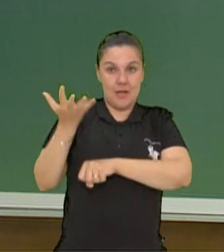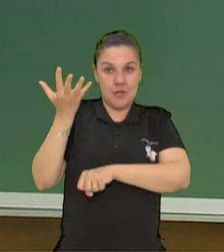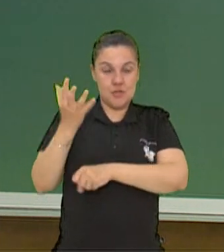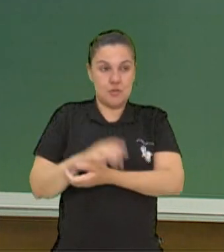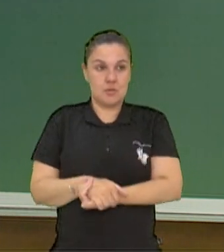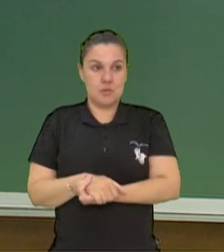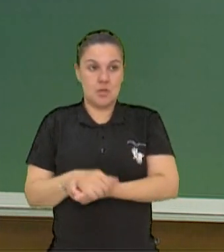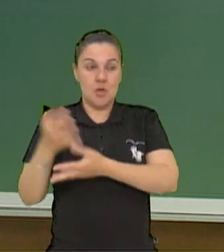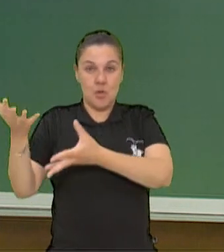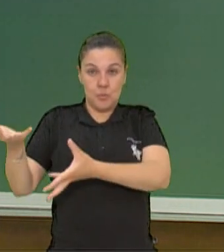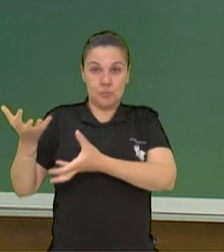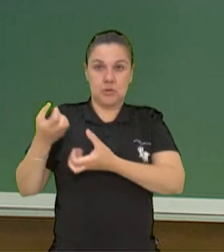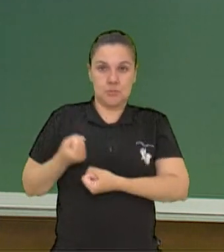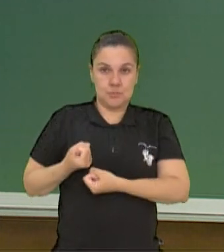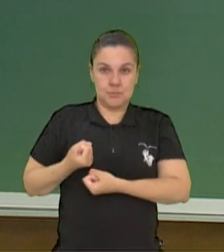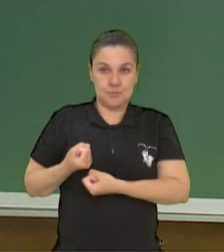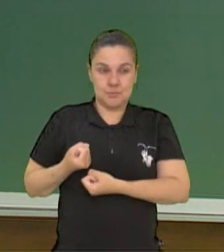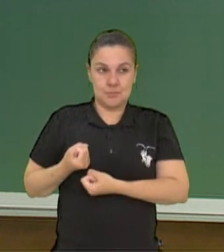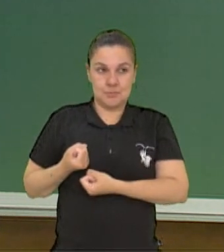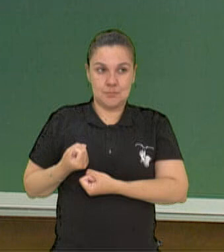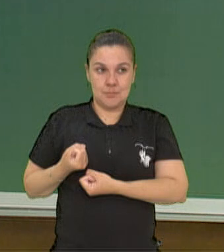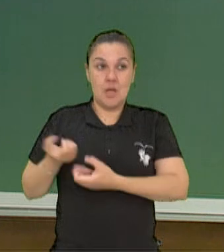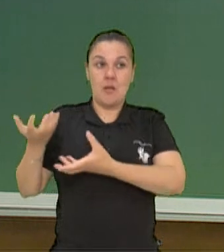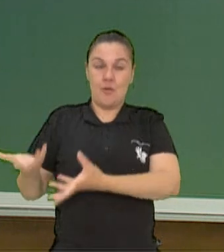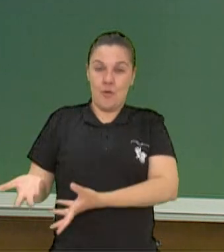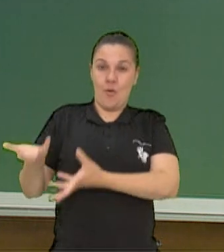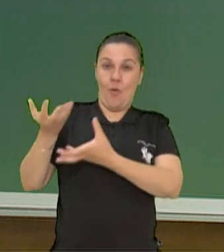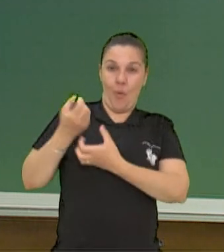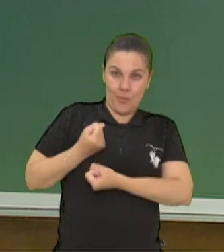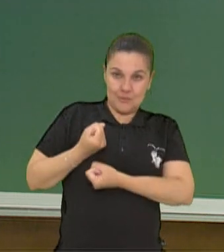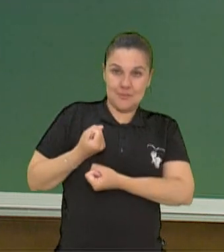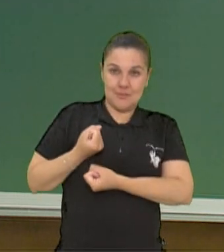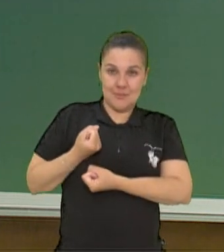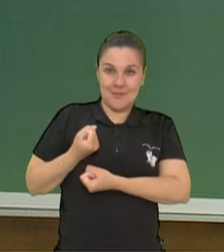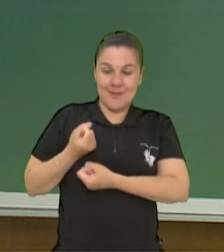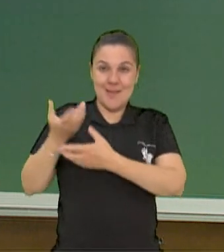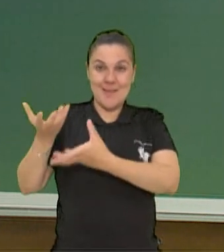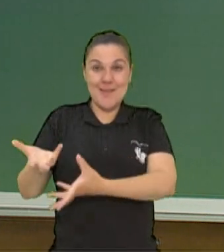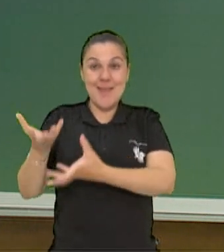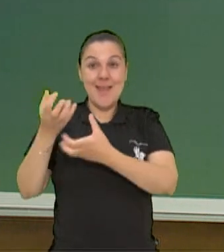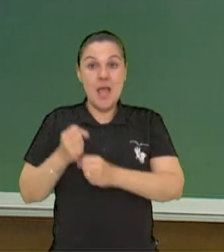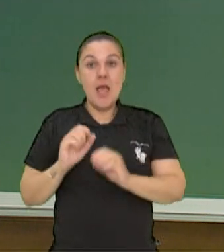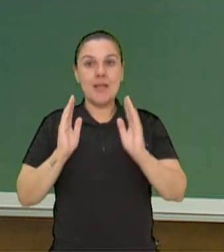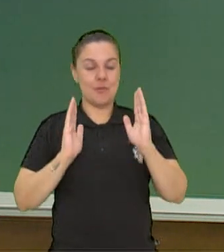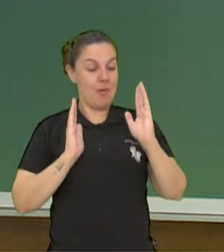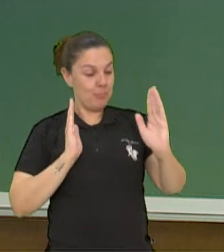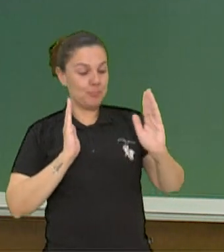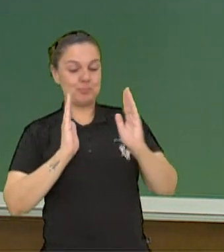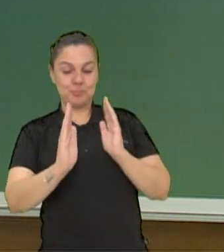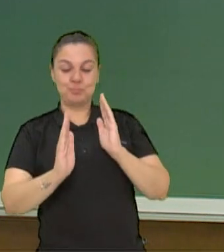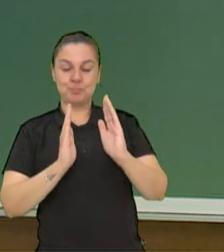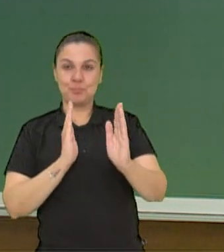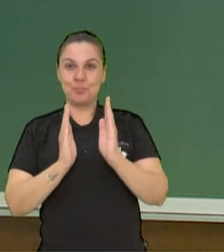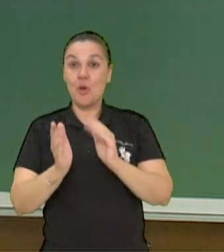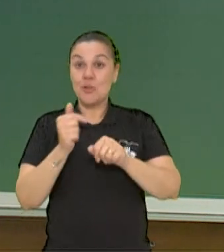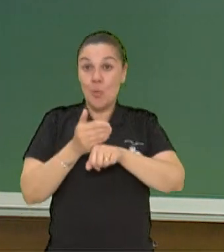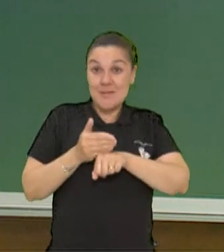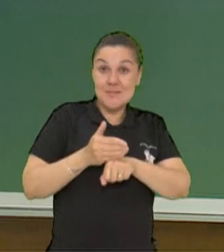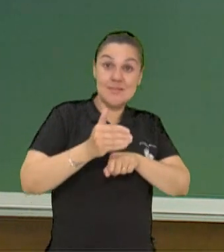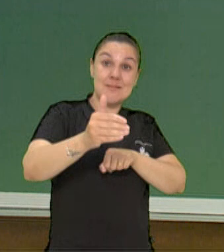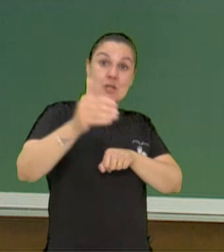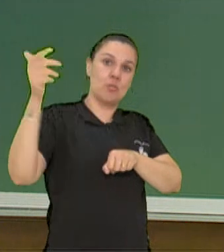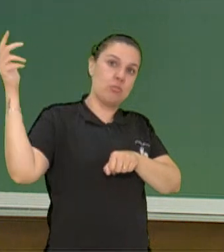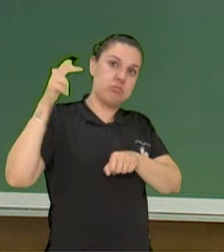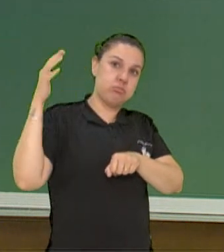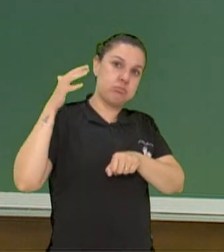você recebe uma quantidade, depois, no intervalinho de tempo, vem outra quantidade. Ou seja, isso é descontínuo. A energia